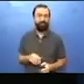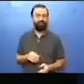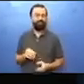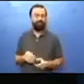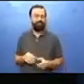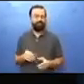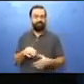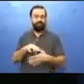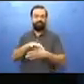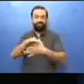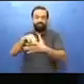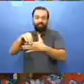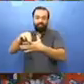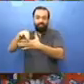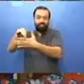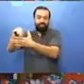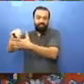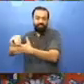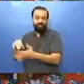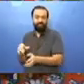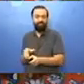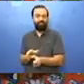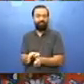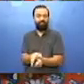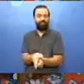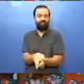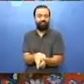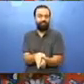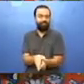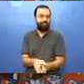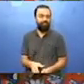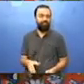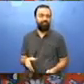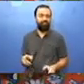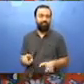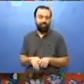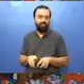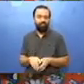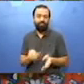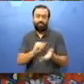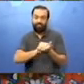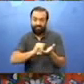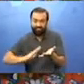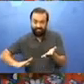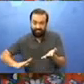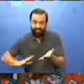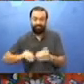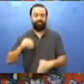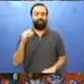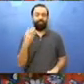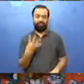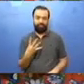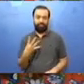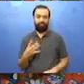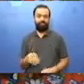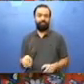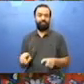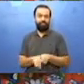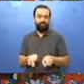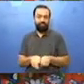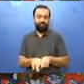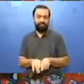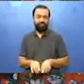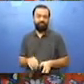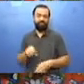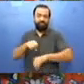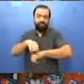uma atividade no caderno com um banco de palavras. Ao final, nós teremos a tarefa, que hoje será em casa 4, e também teremos